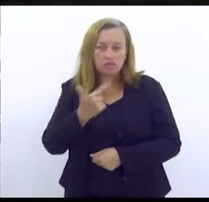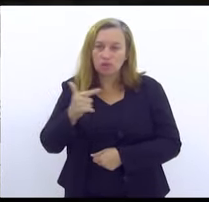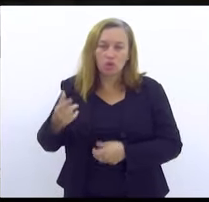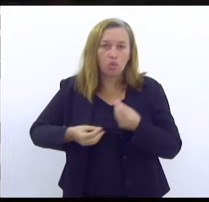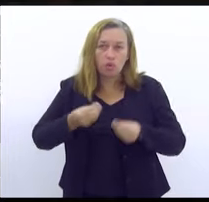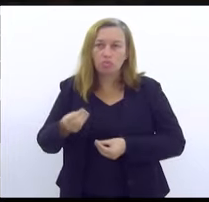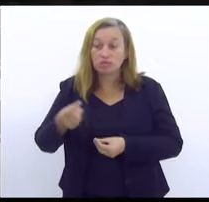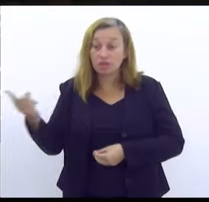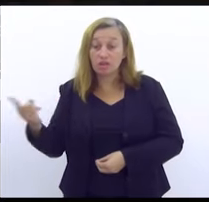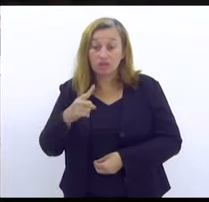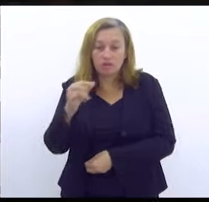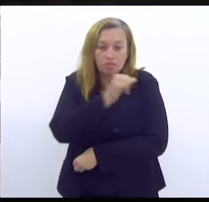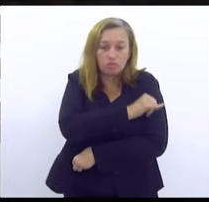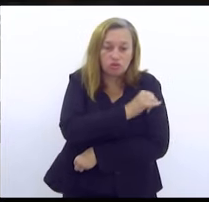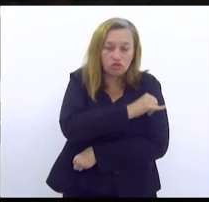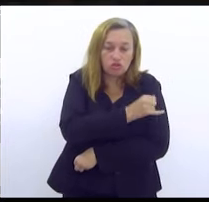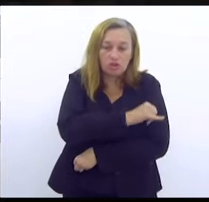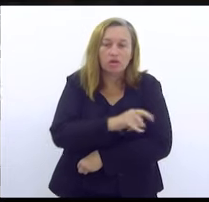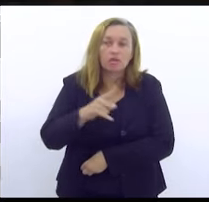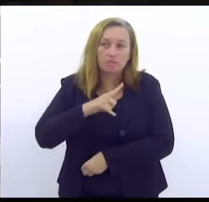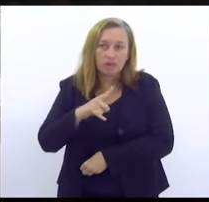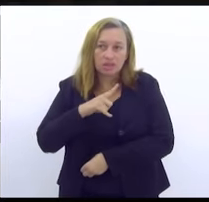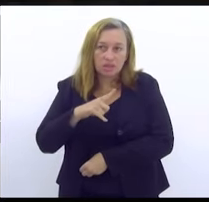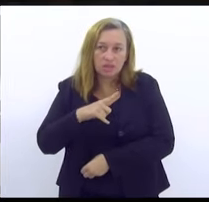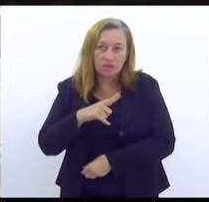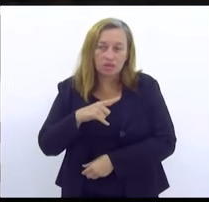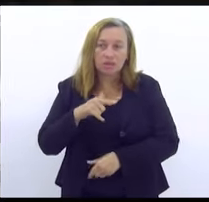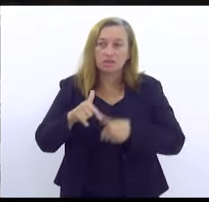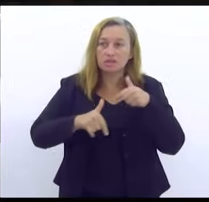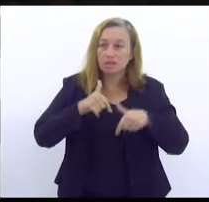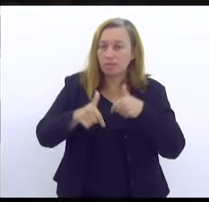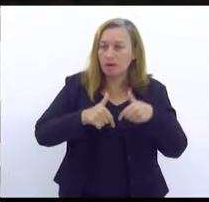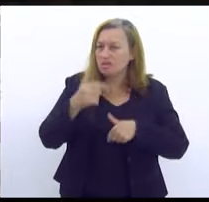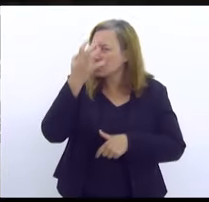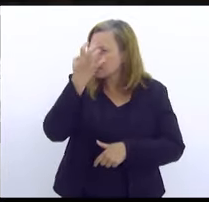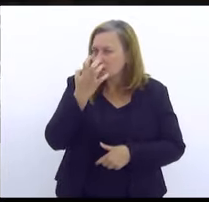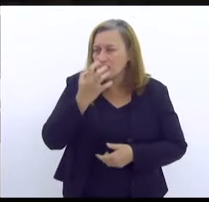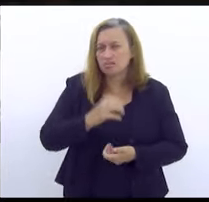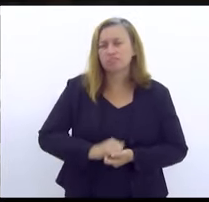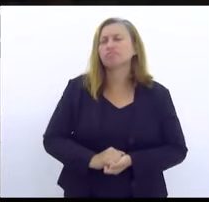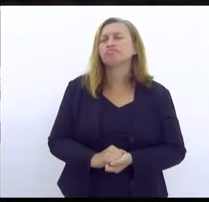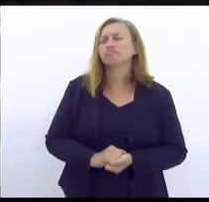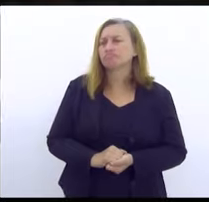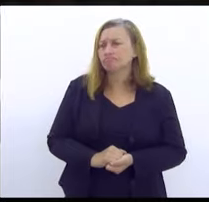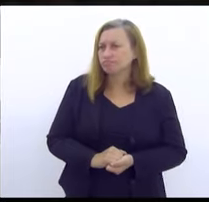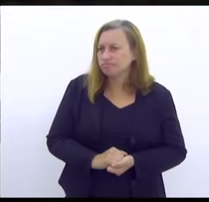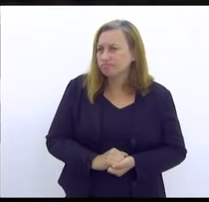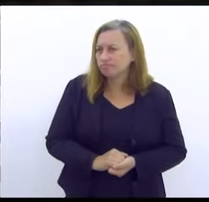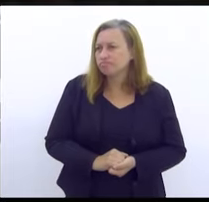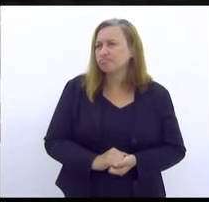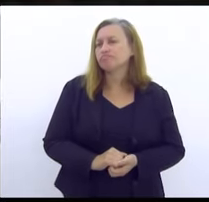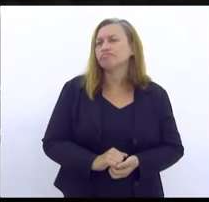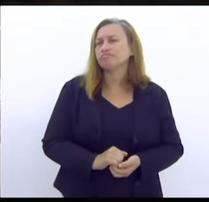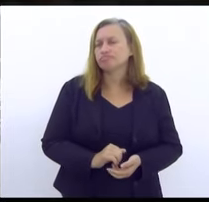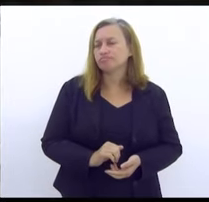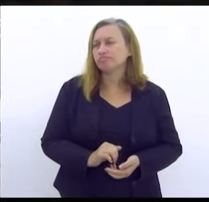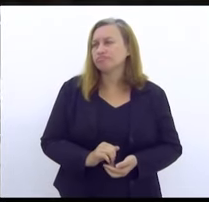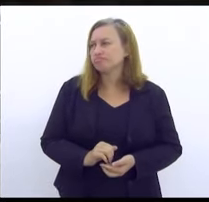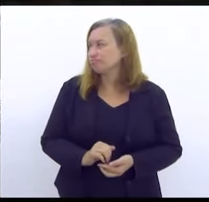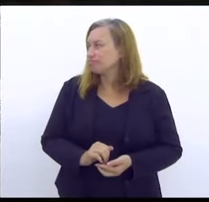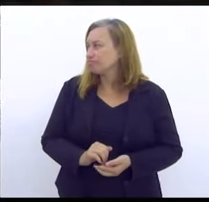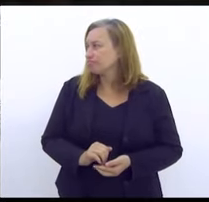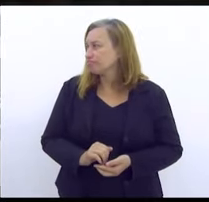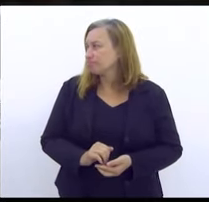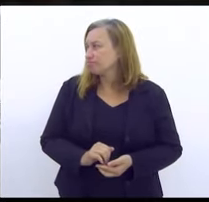Janeiro para ter esse serviço atendido. Isso é gravíssimo, é uma revitimização